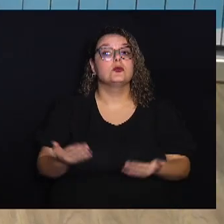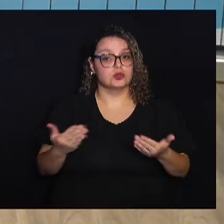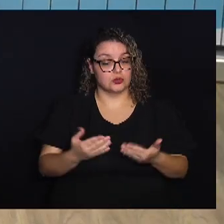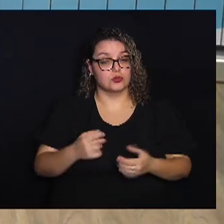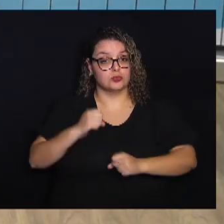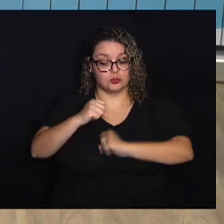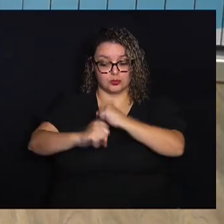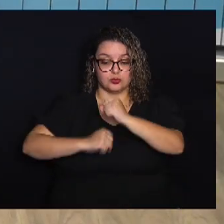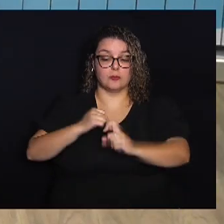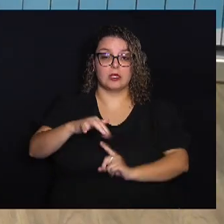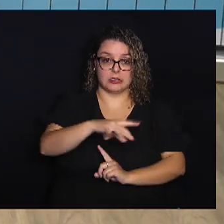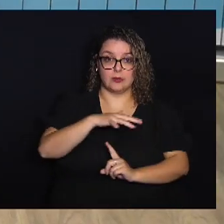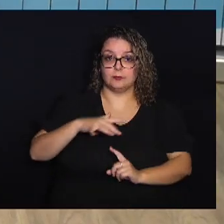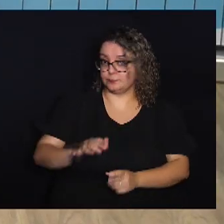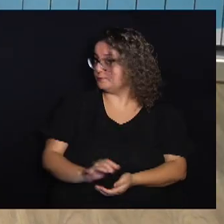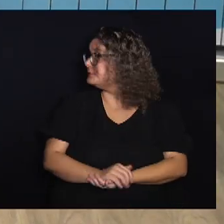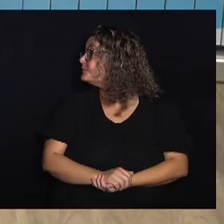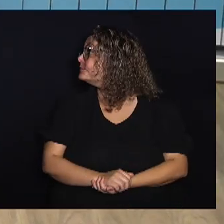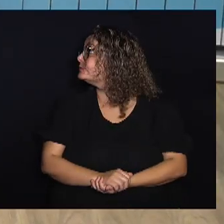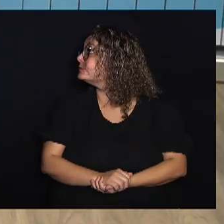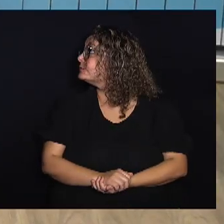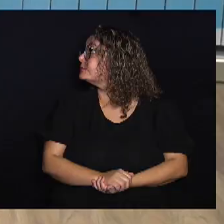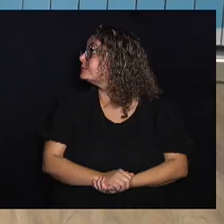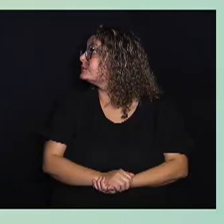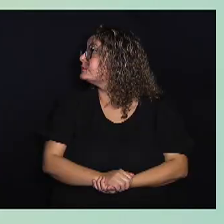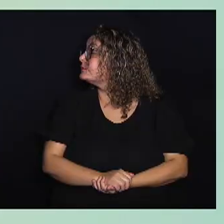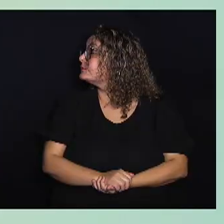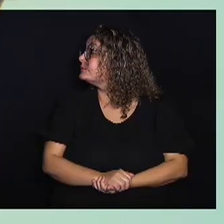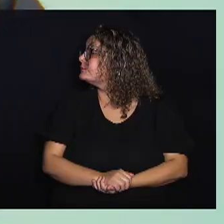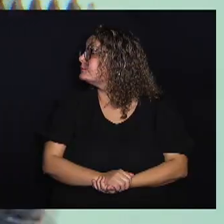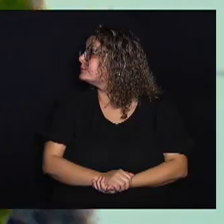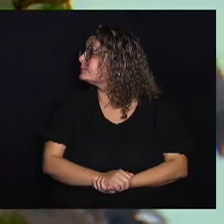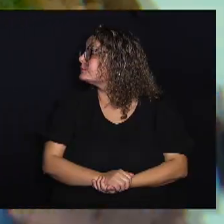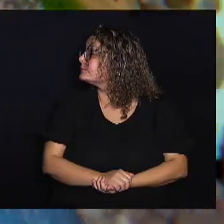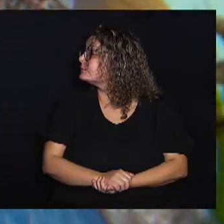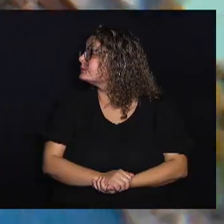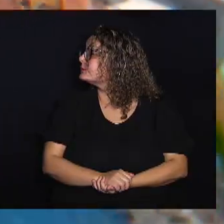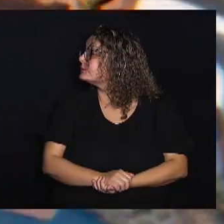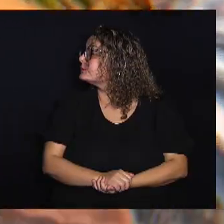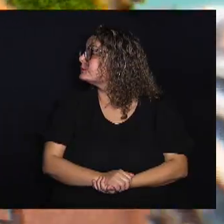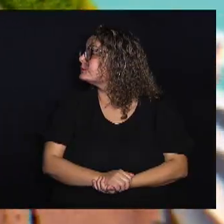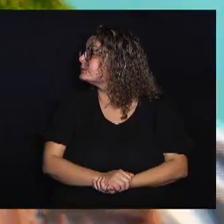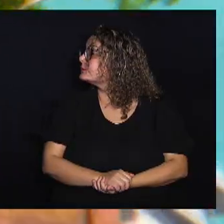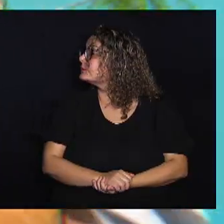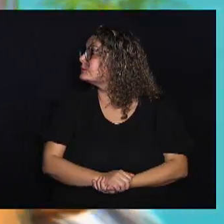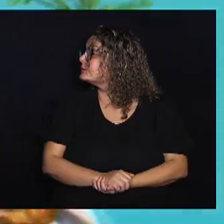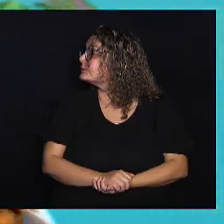agora, é o Giro Ambiental.